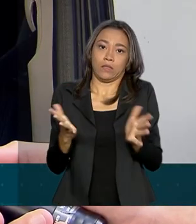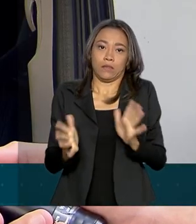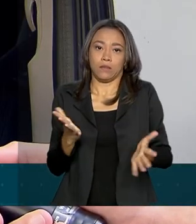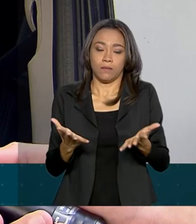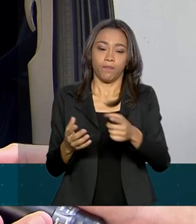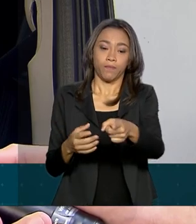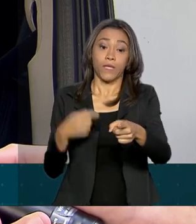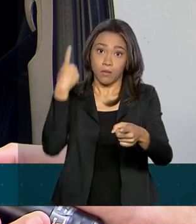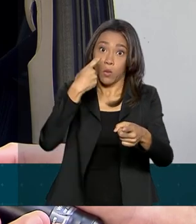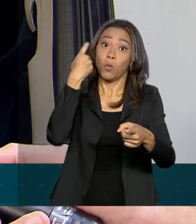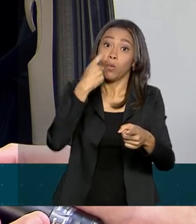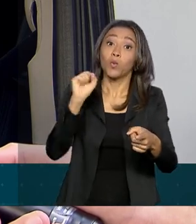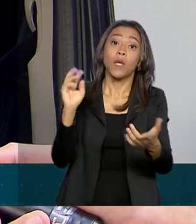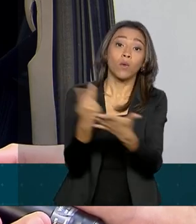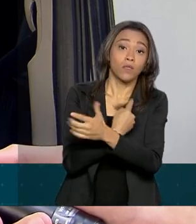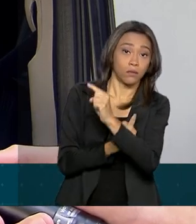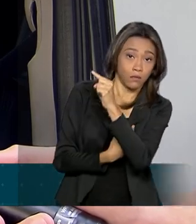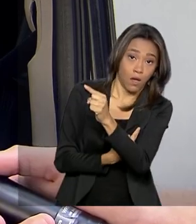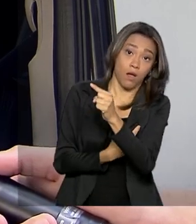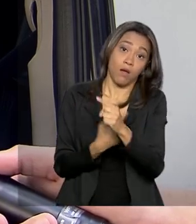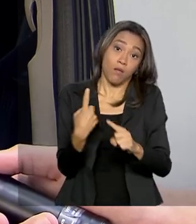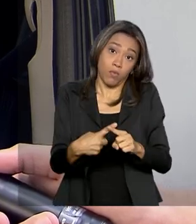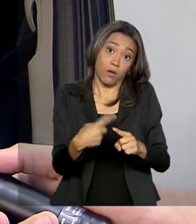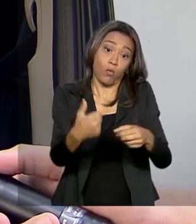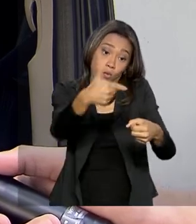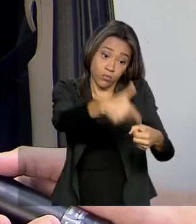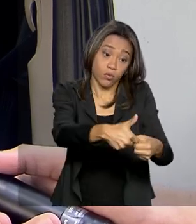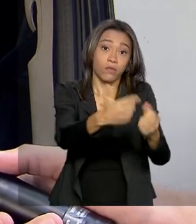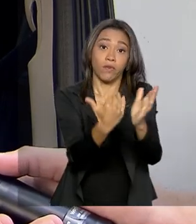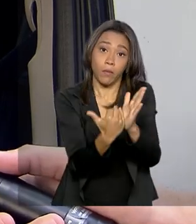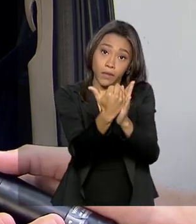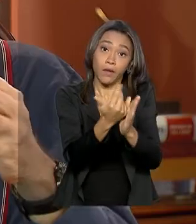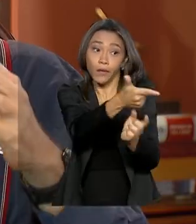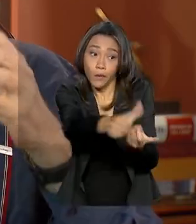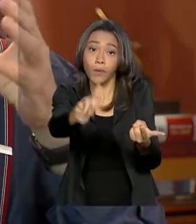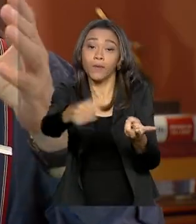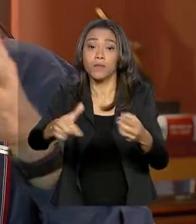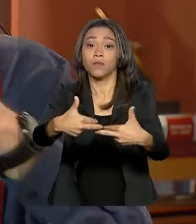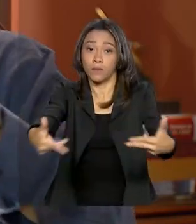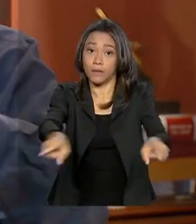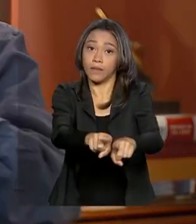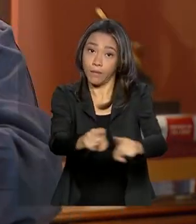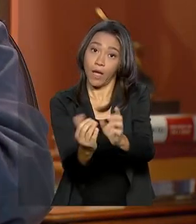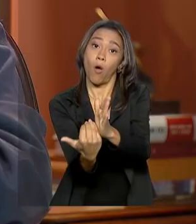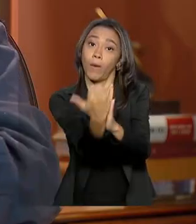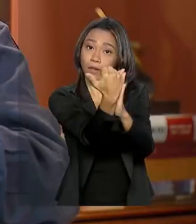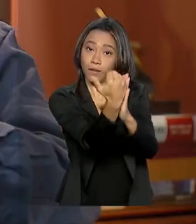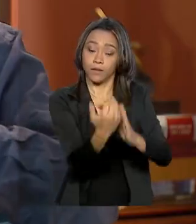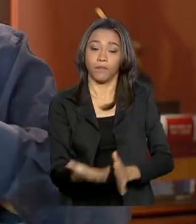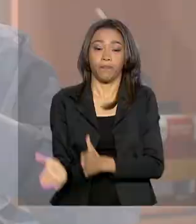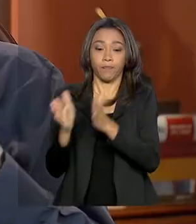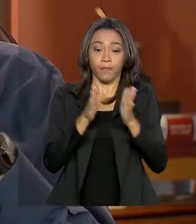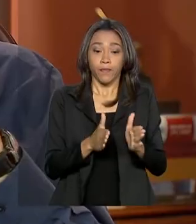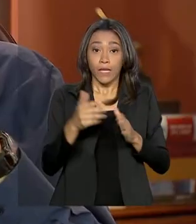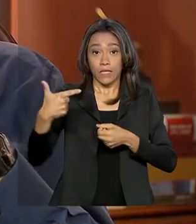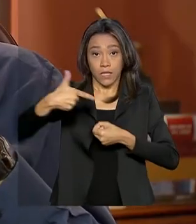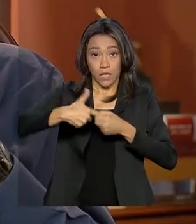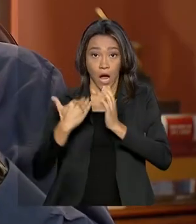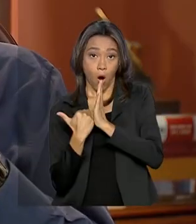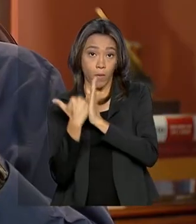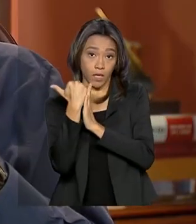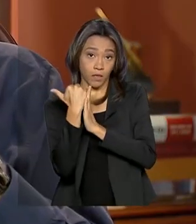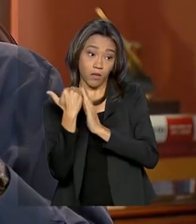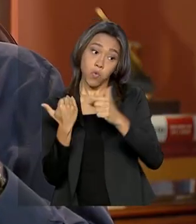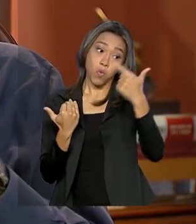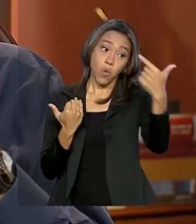fora o combustível vai aumentar em outros custos para nós também que o posto de gasolina sobe o preço outro pode não